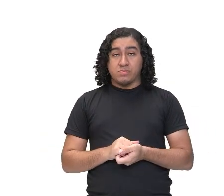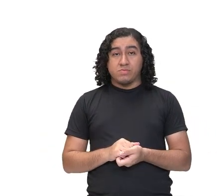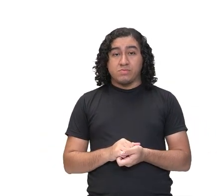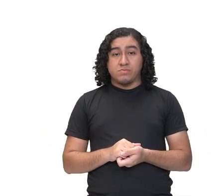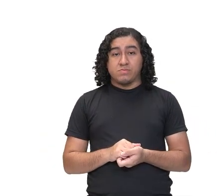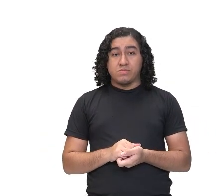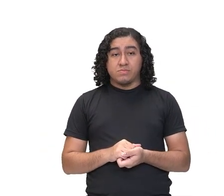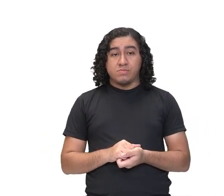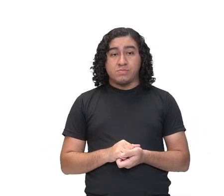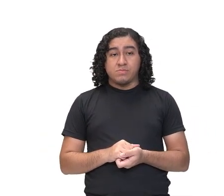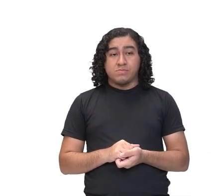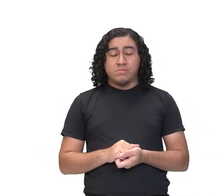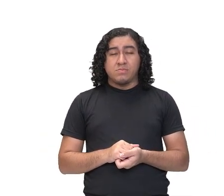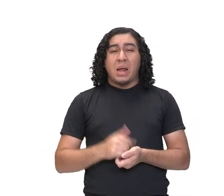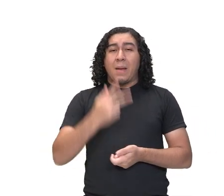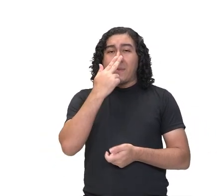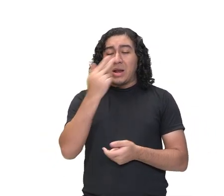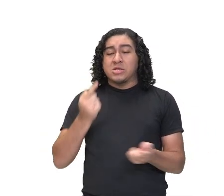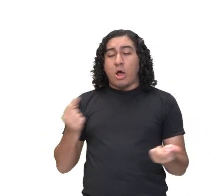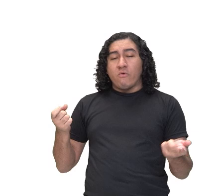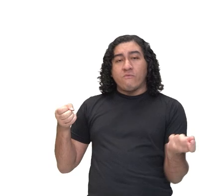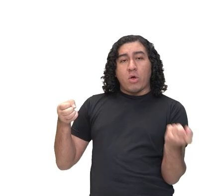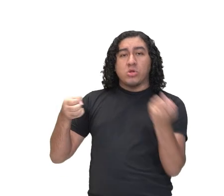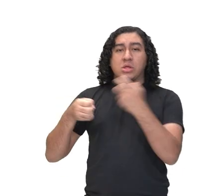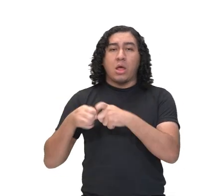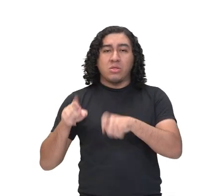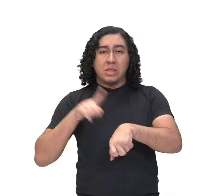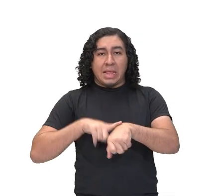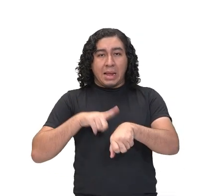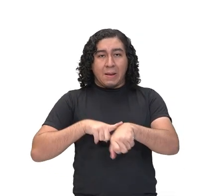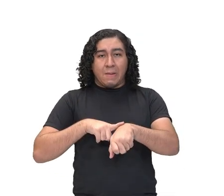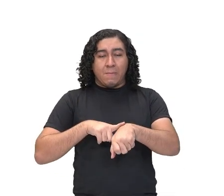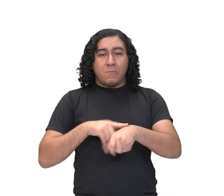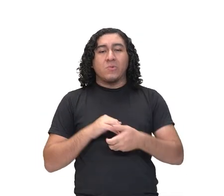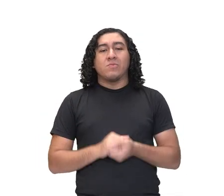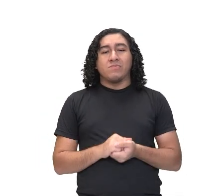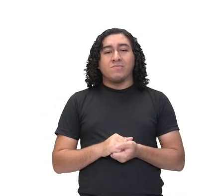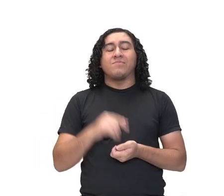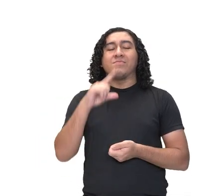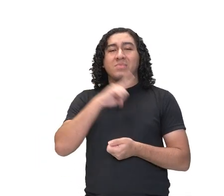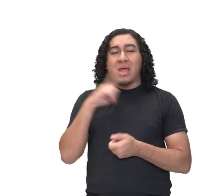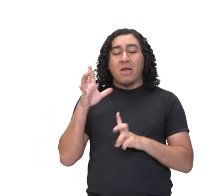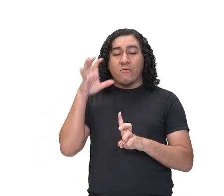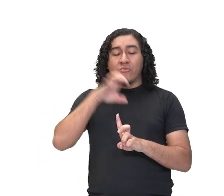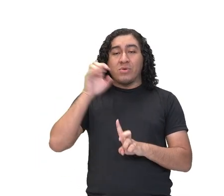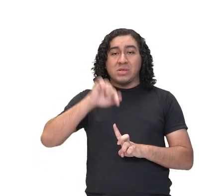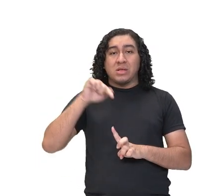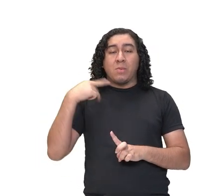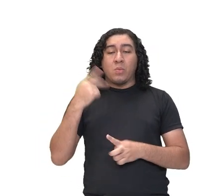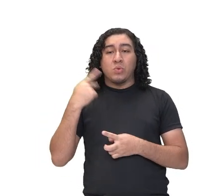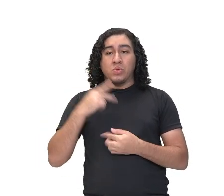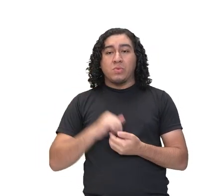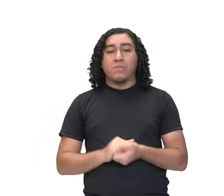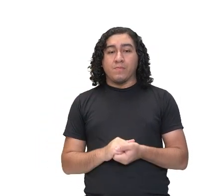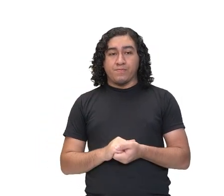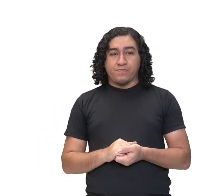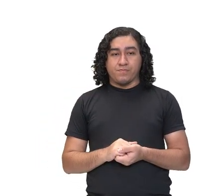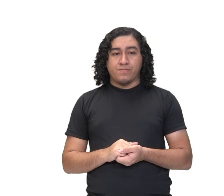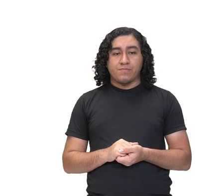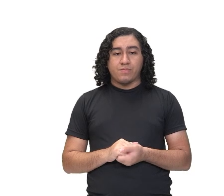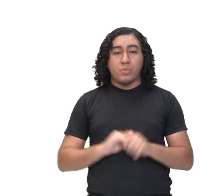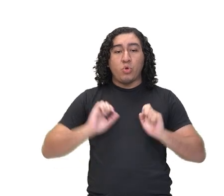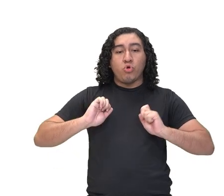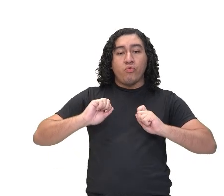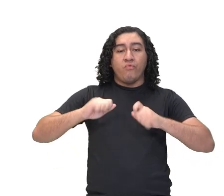estamos testemunhando ao longo do ano de 2019 impactam essas políticas. Um esforço sério